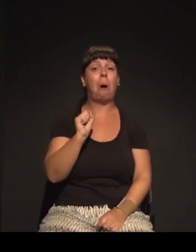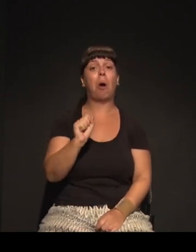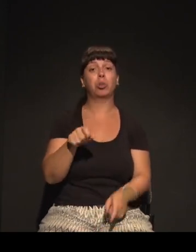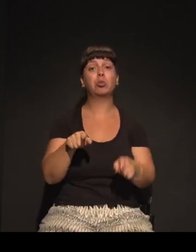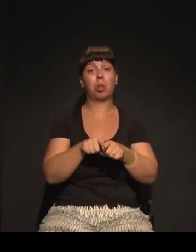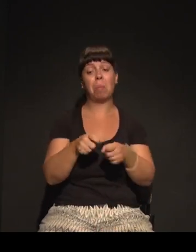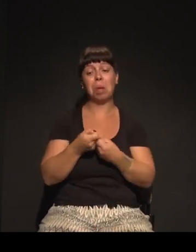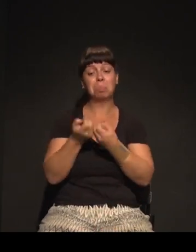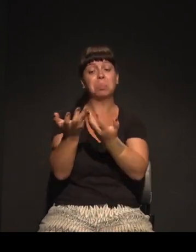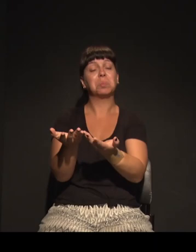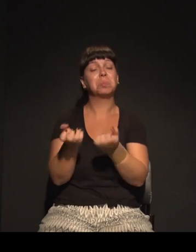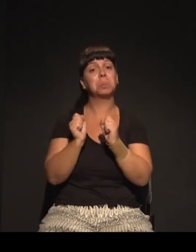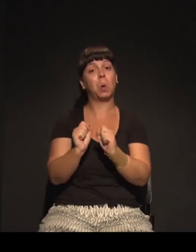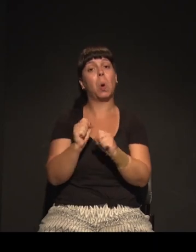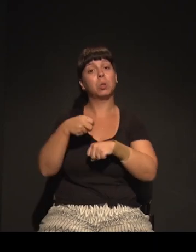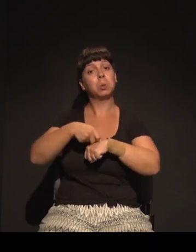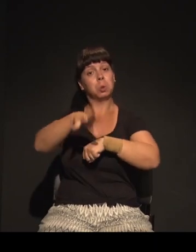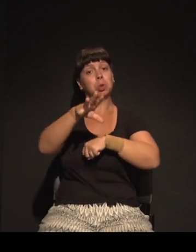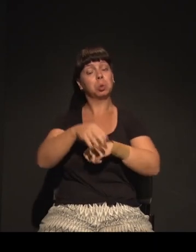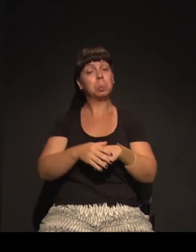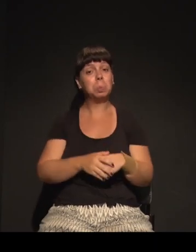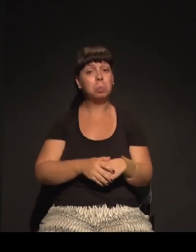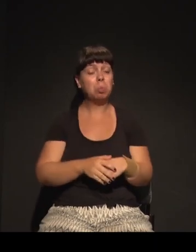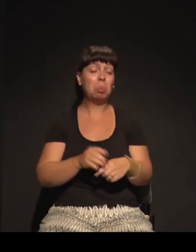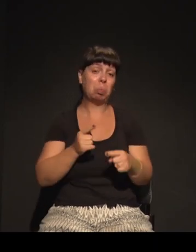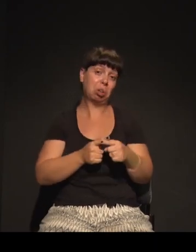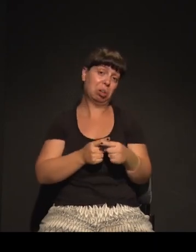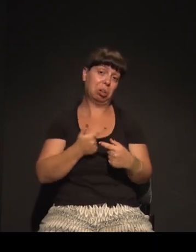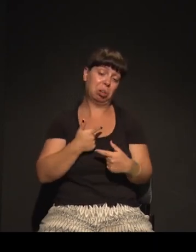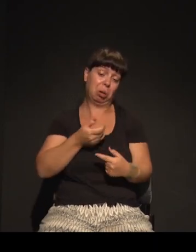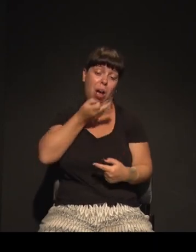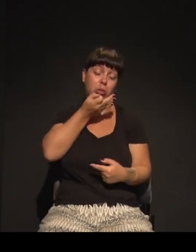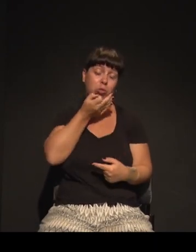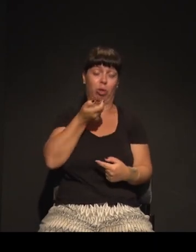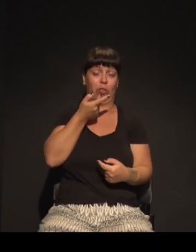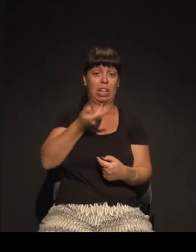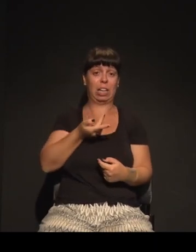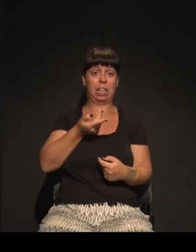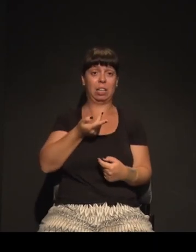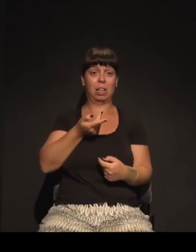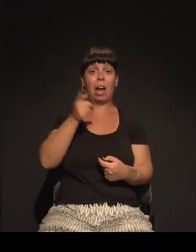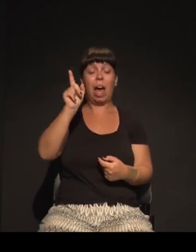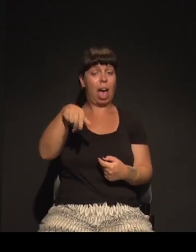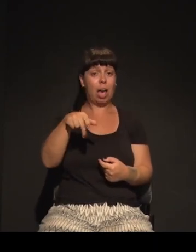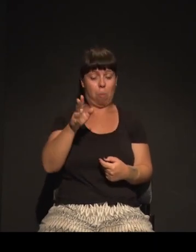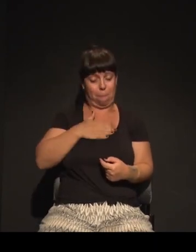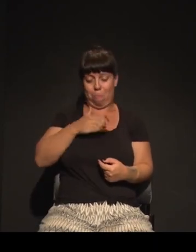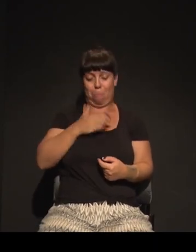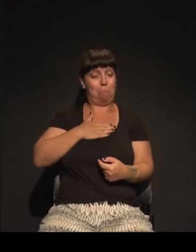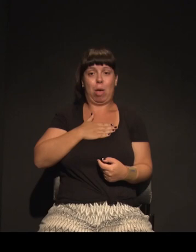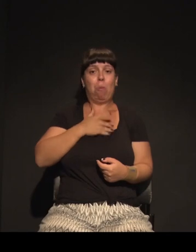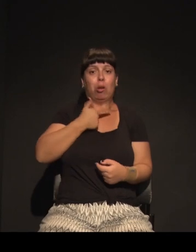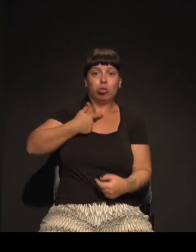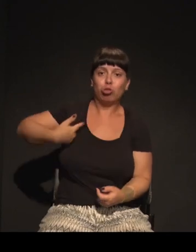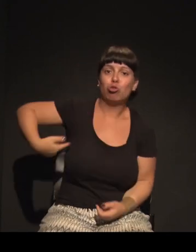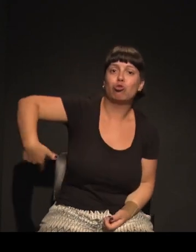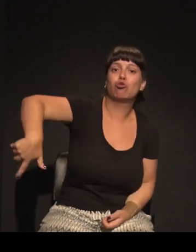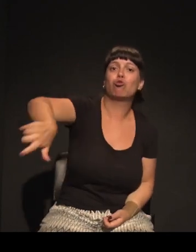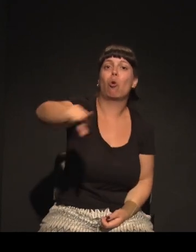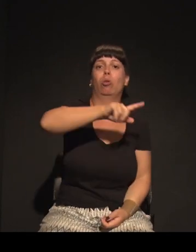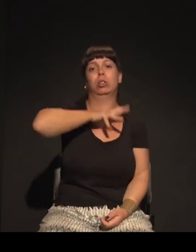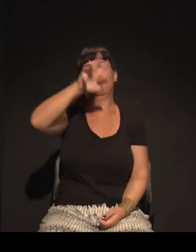não pode passar porque eu acho que é um em que eu falei a gente acha que é de todo mundo aprendeu a nossas